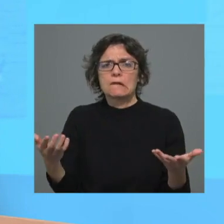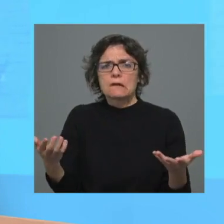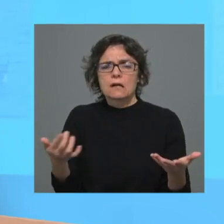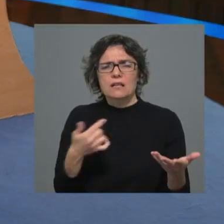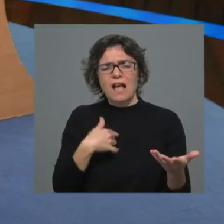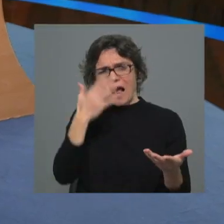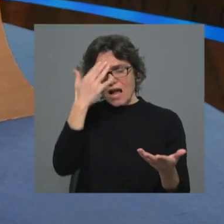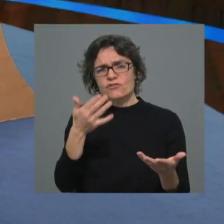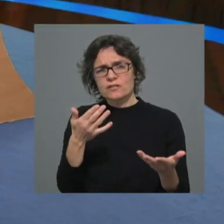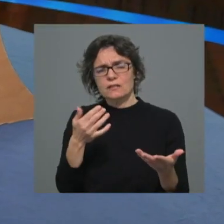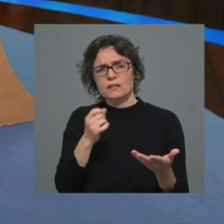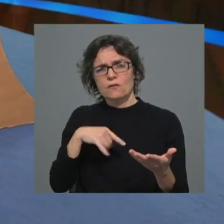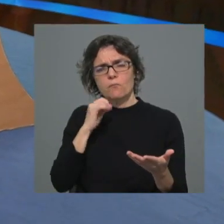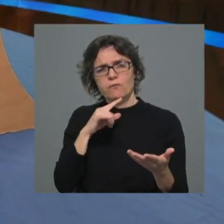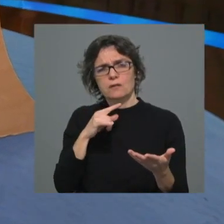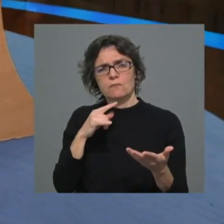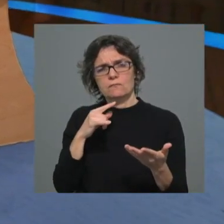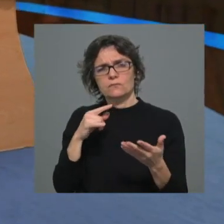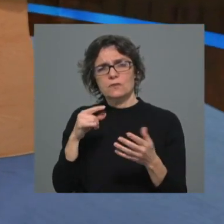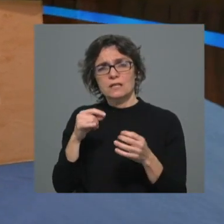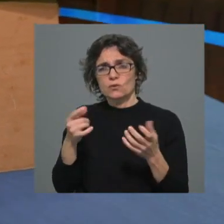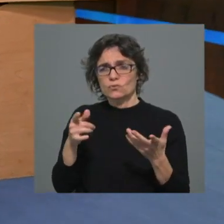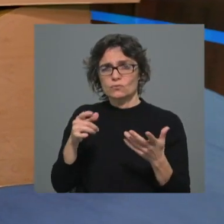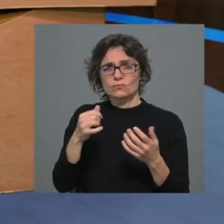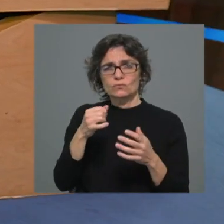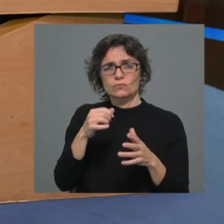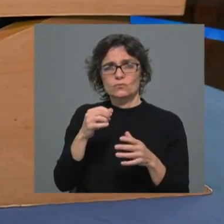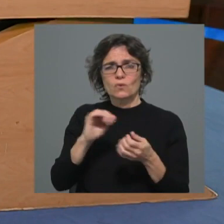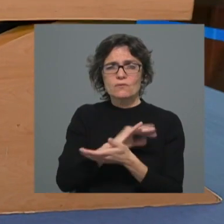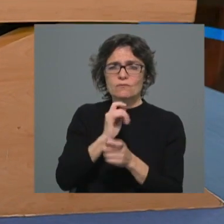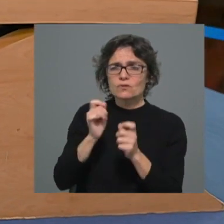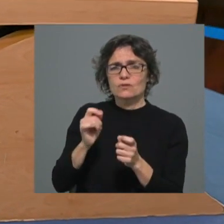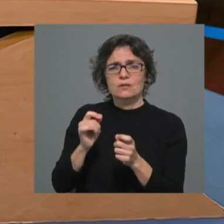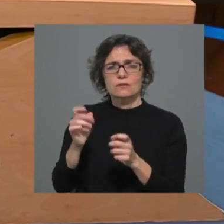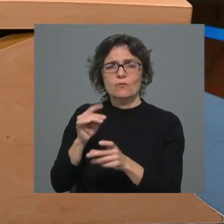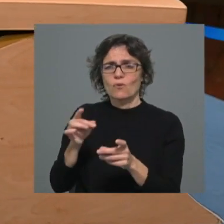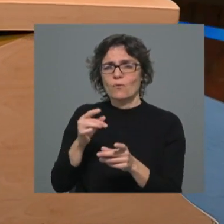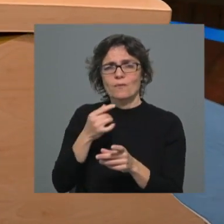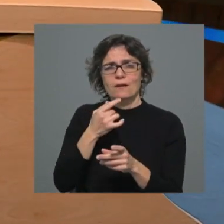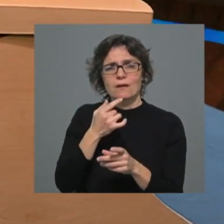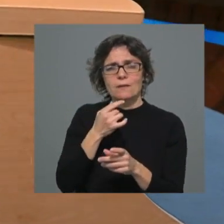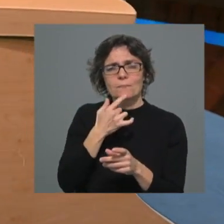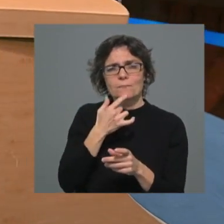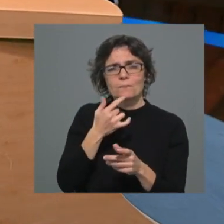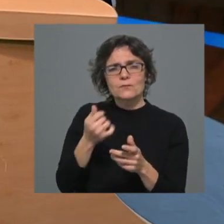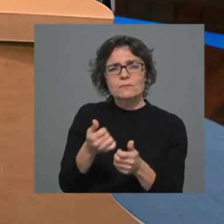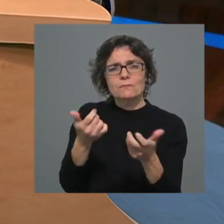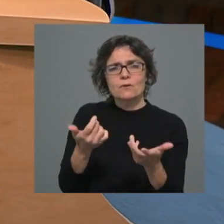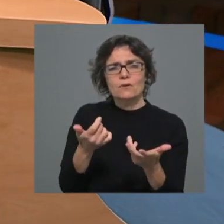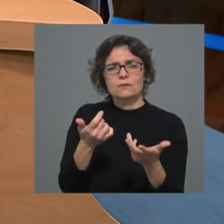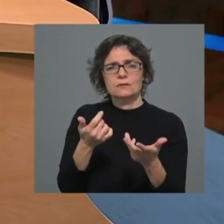ter dado um bocadinho mais eco a esta viagem do Papa. Eu questiono os interesses. E agora acho que vamos ao foco da